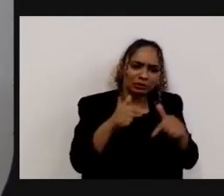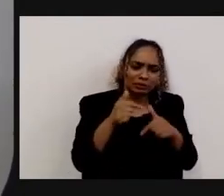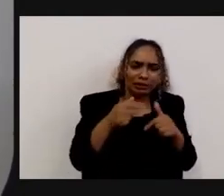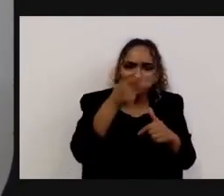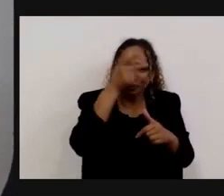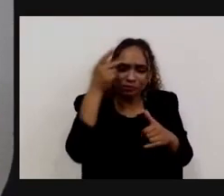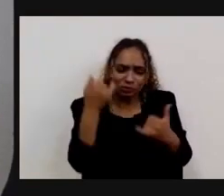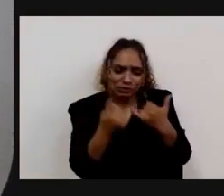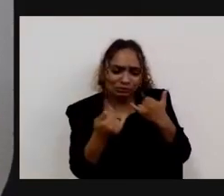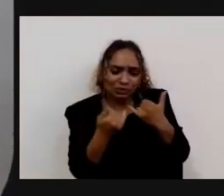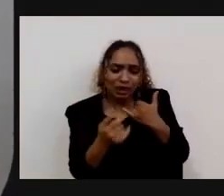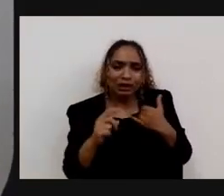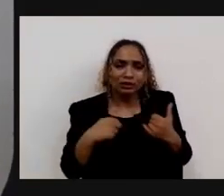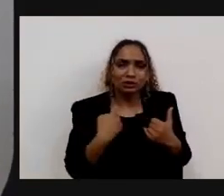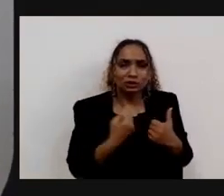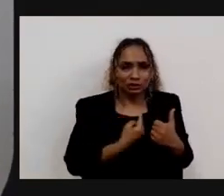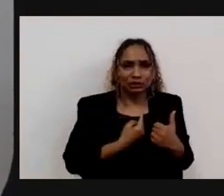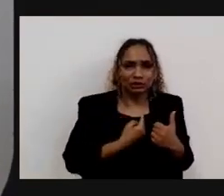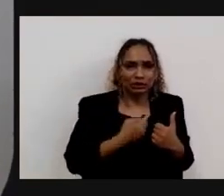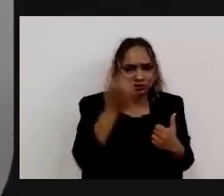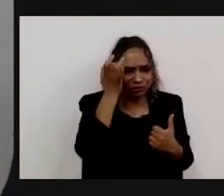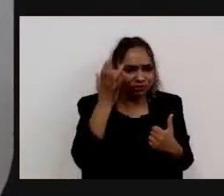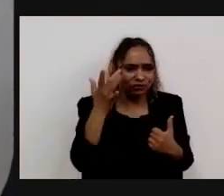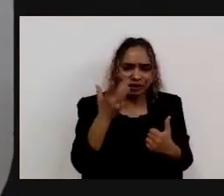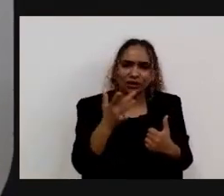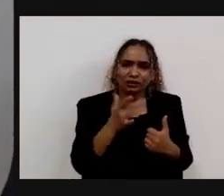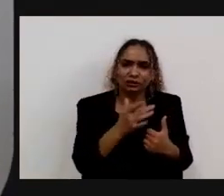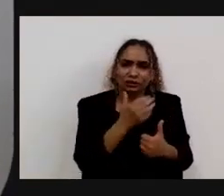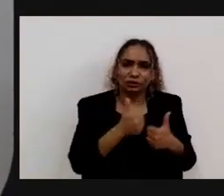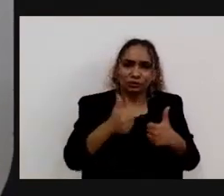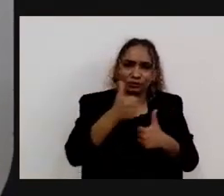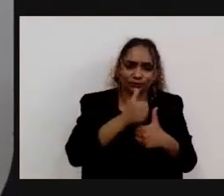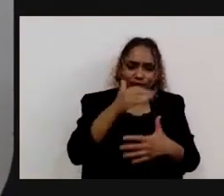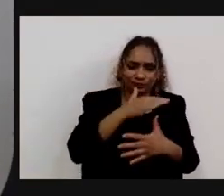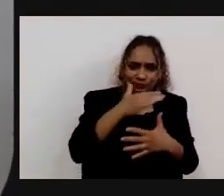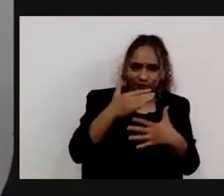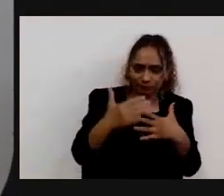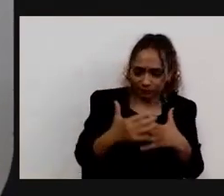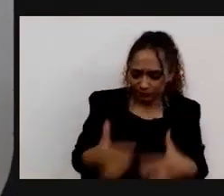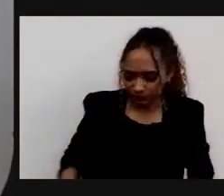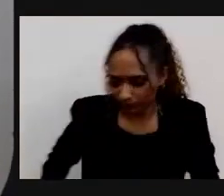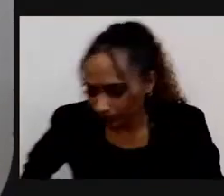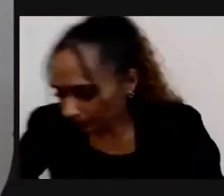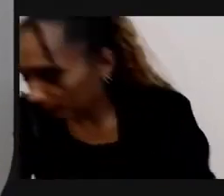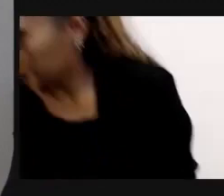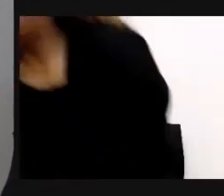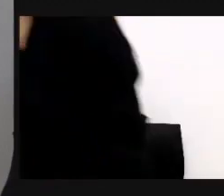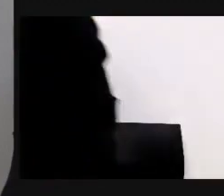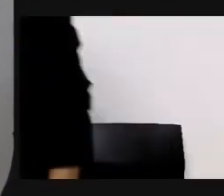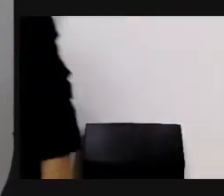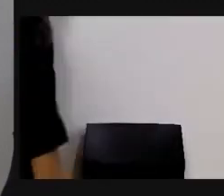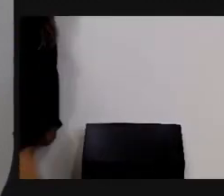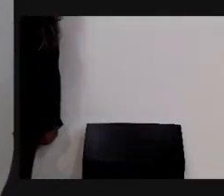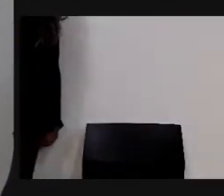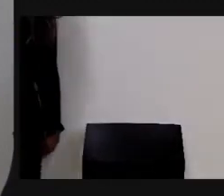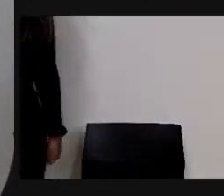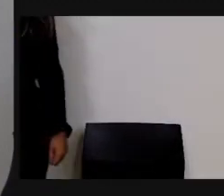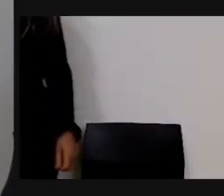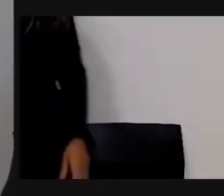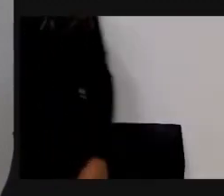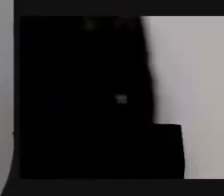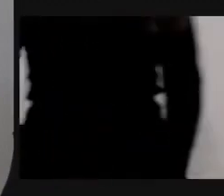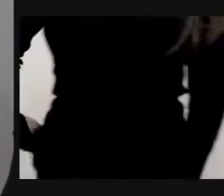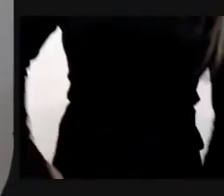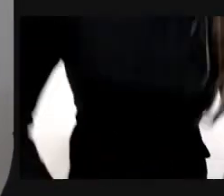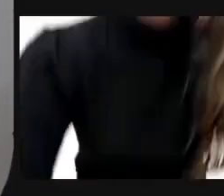conosco é mais fácil Lógico está gerando um time uma pessoa que pensa igual você que sabe que concorda com o que você fala